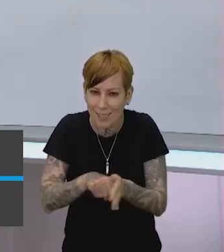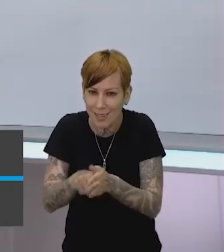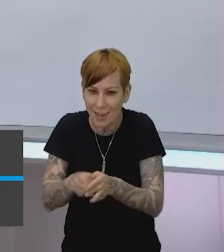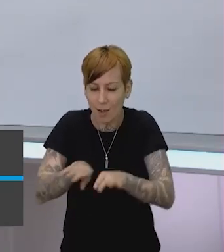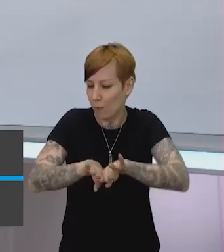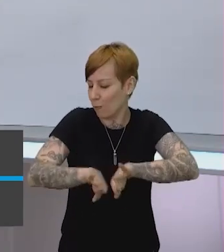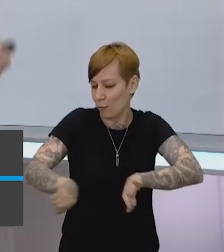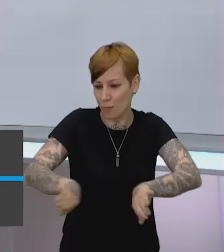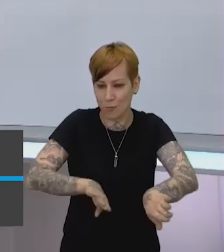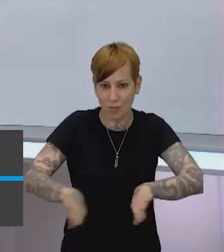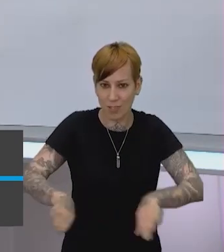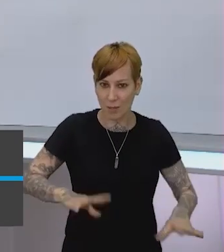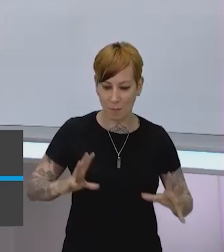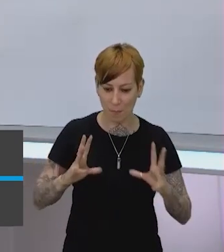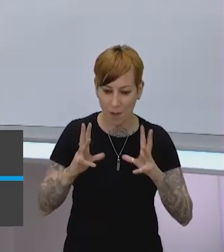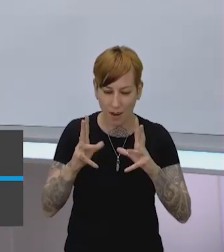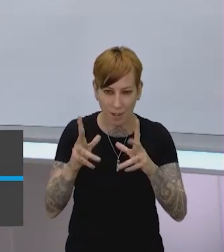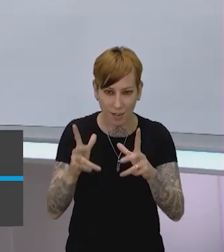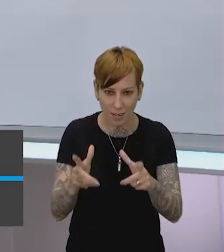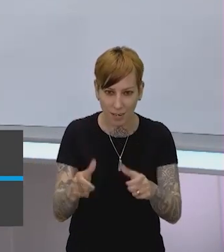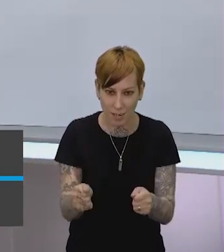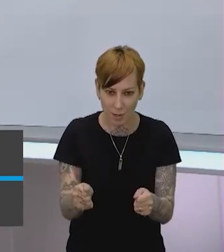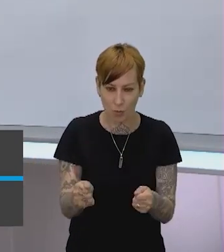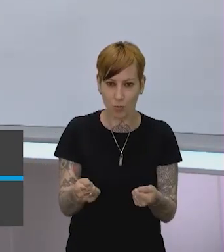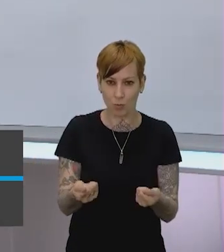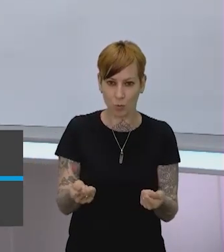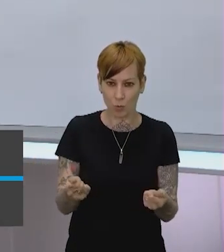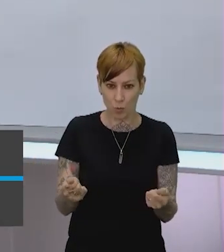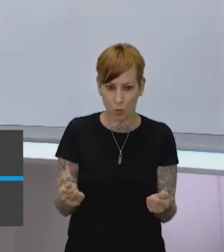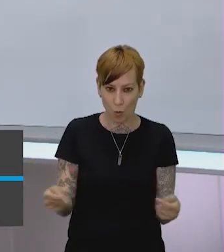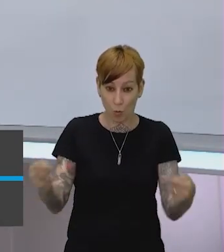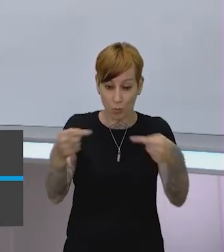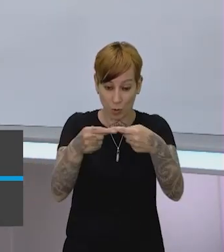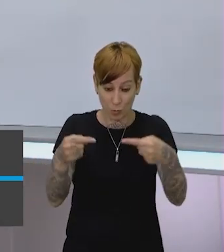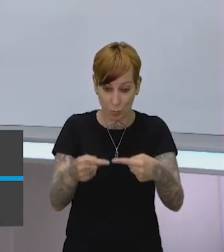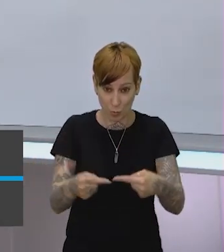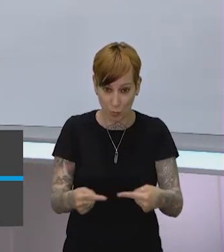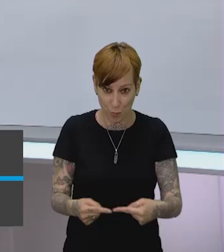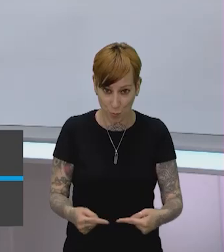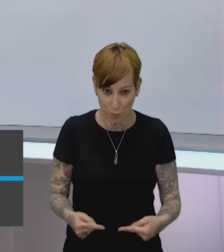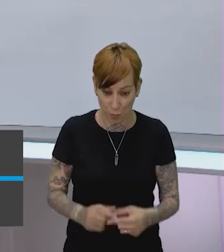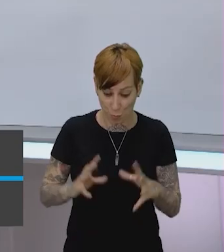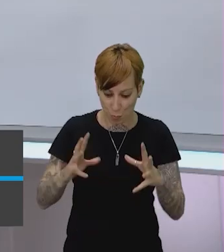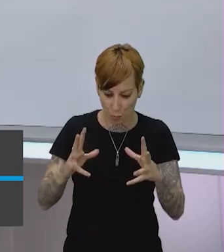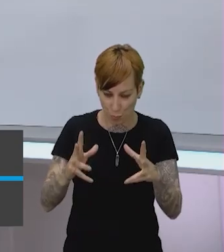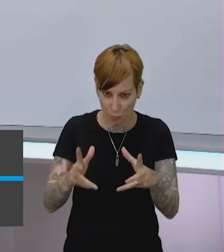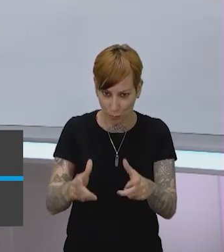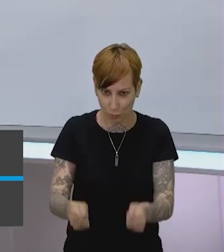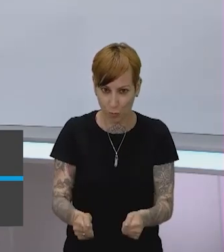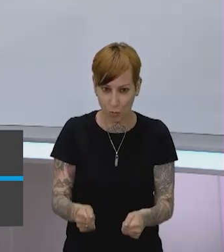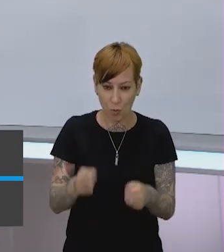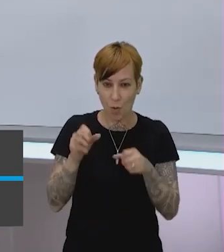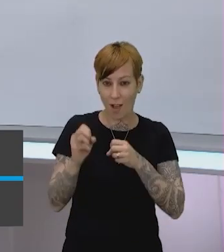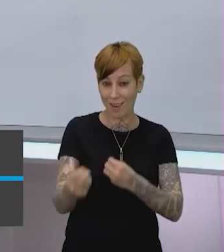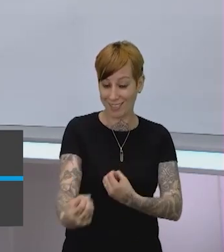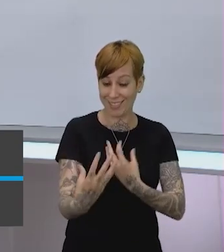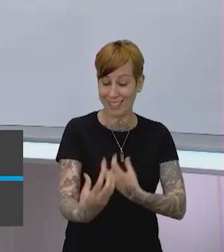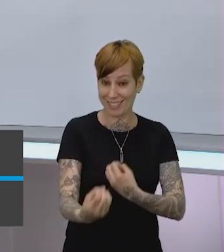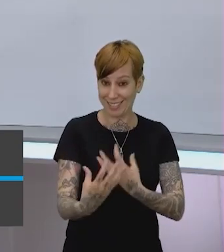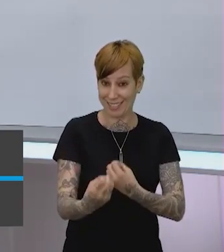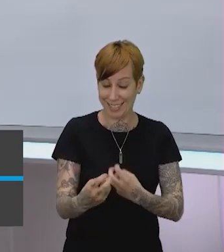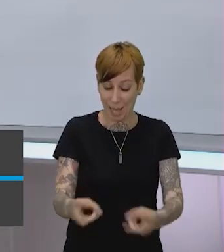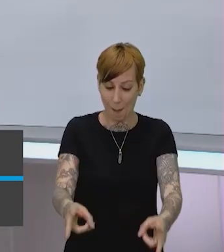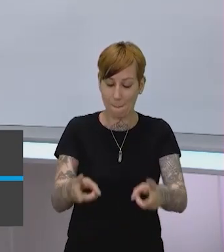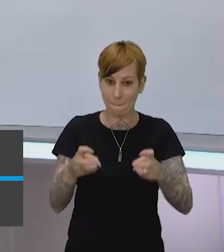excluir essa totalidade, sem excluir essa unidade que existe, né, no todo, ele nos ensina a perceber